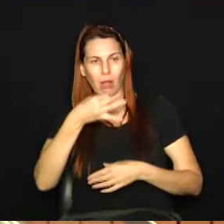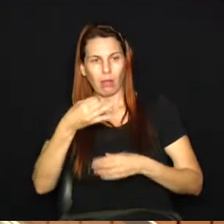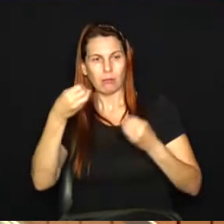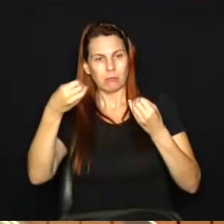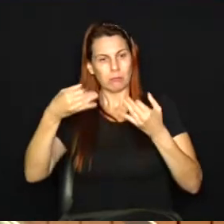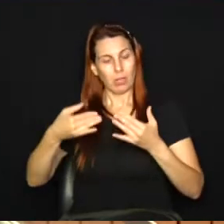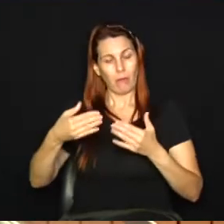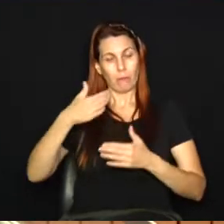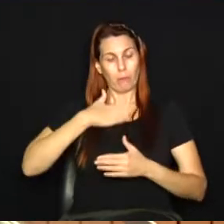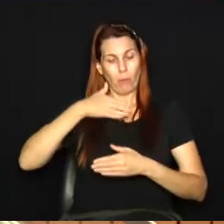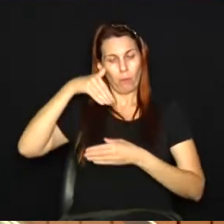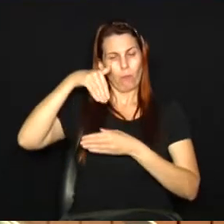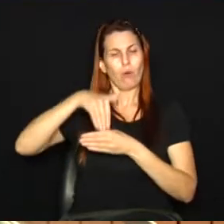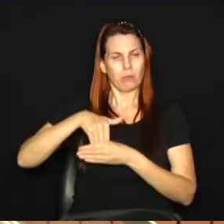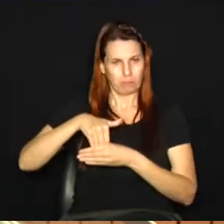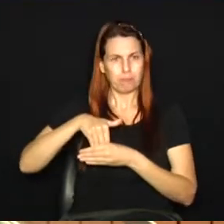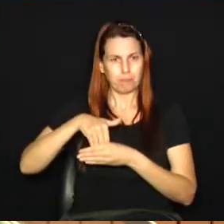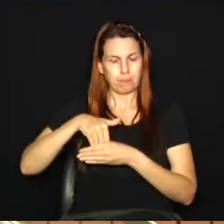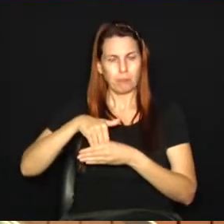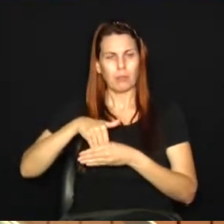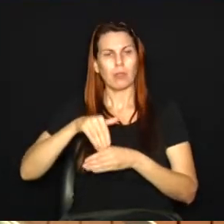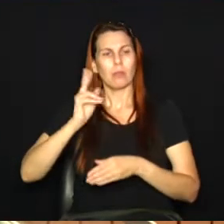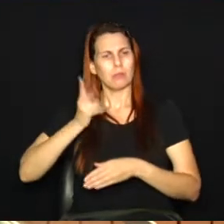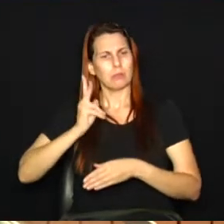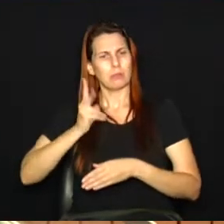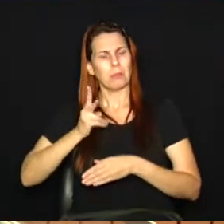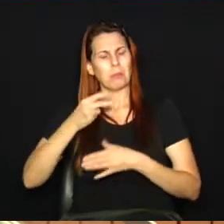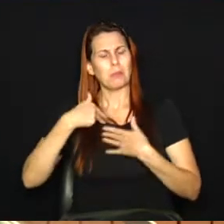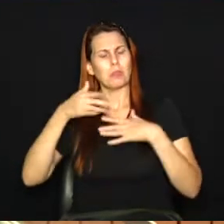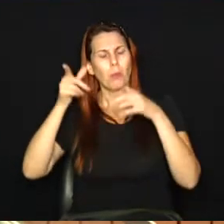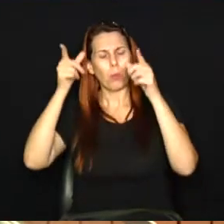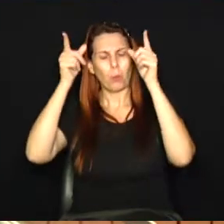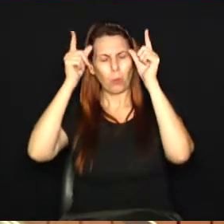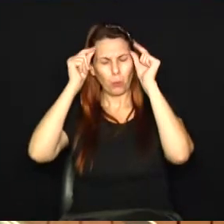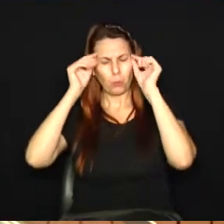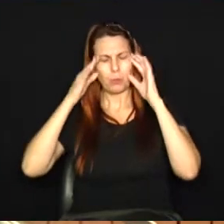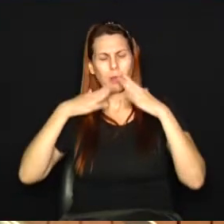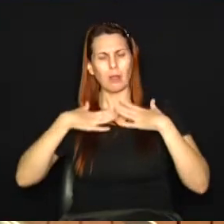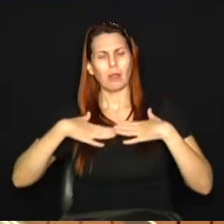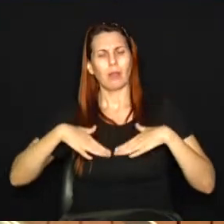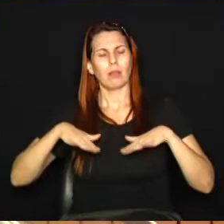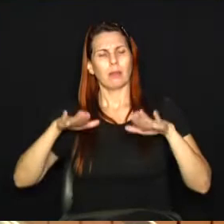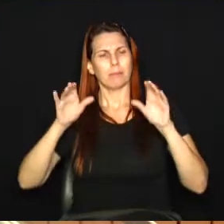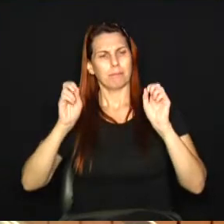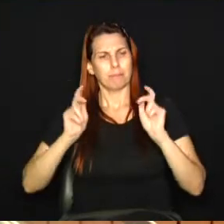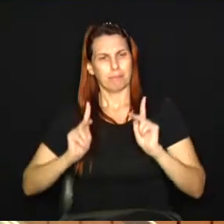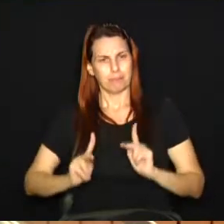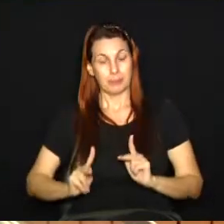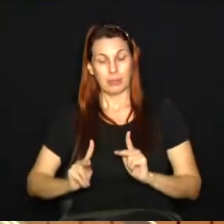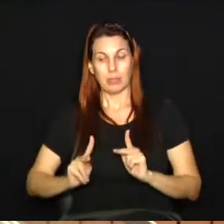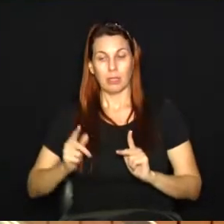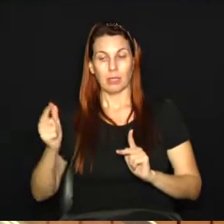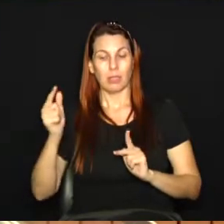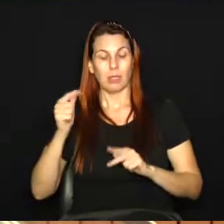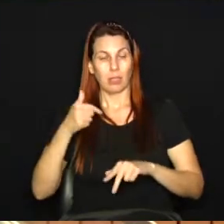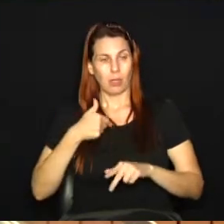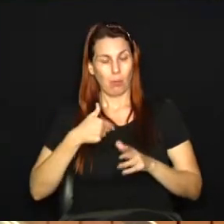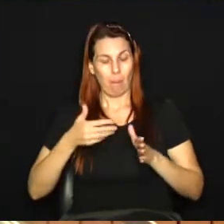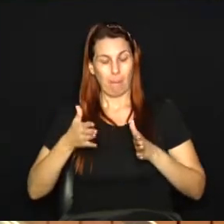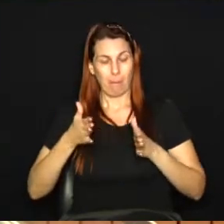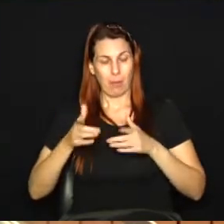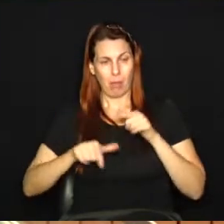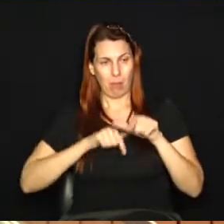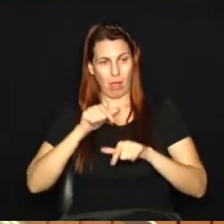meu voto. Então, isso eu faço com a maior tranquilidade. Tenho procurado colocar o meu mandato